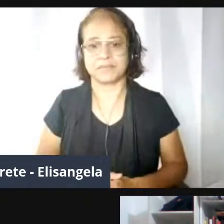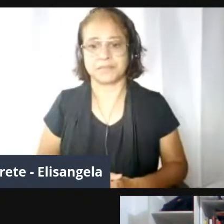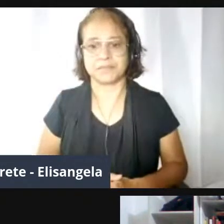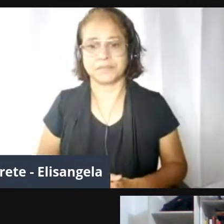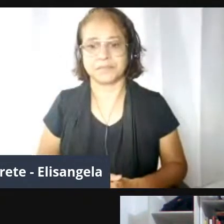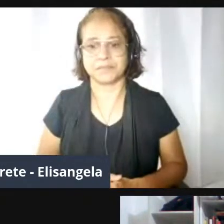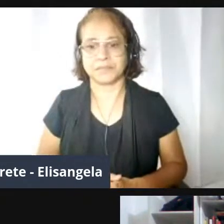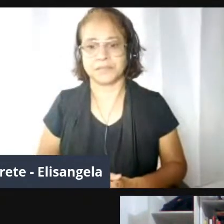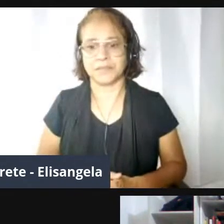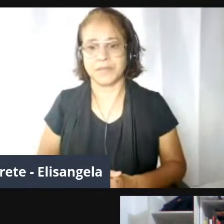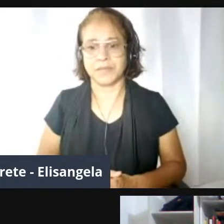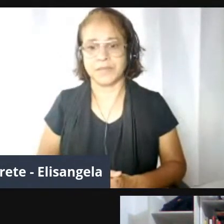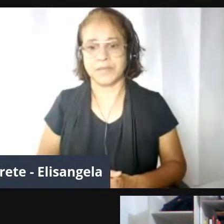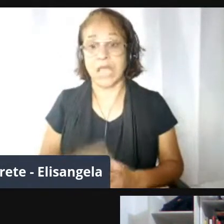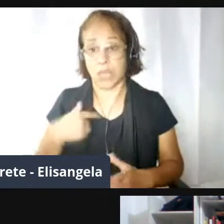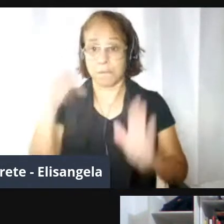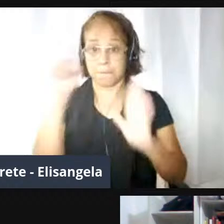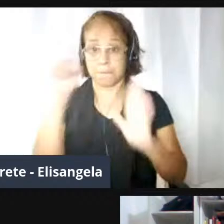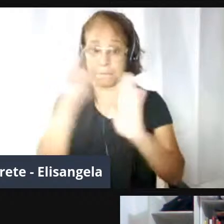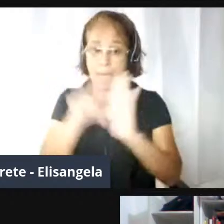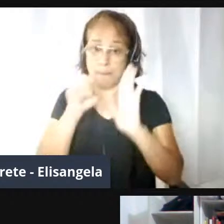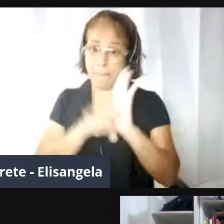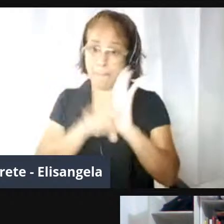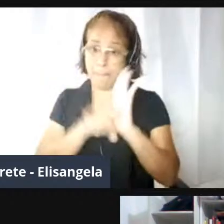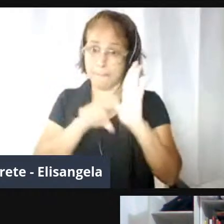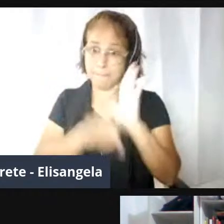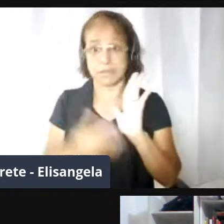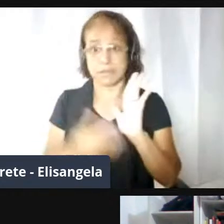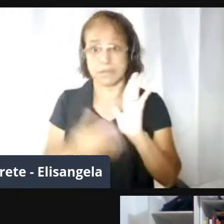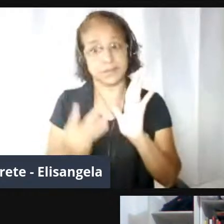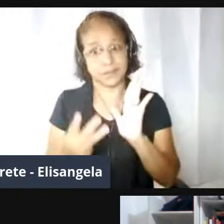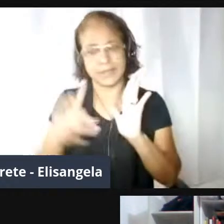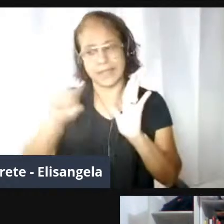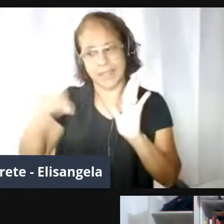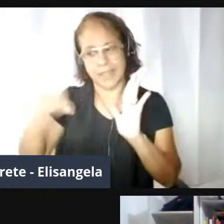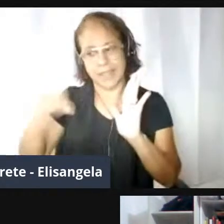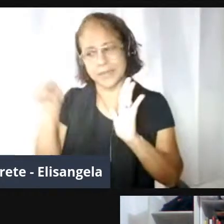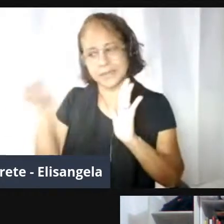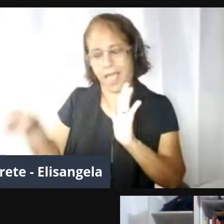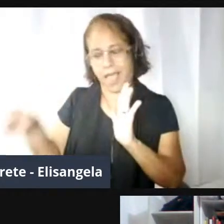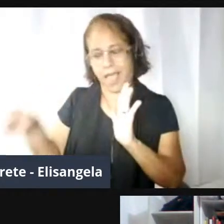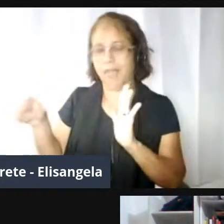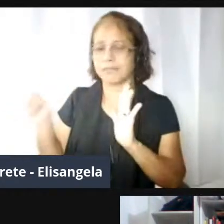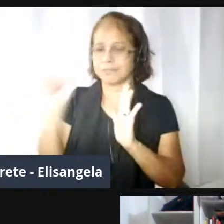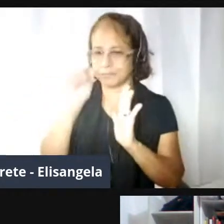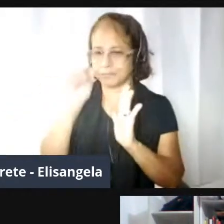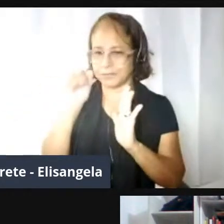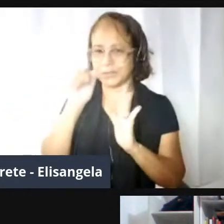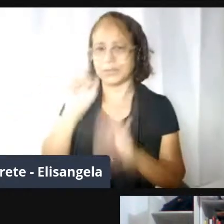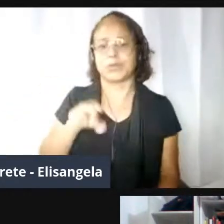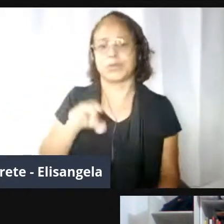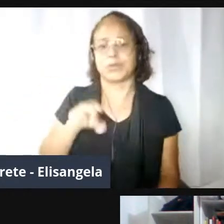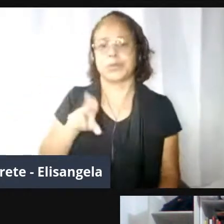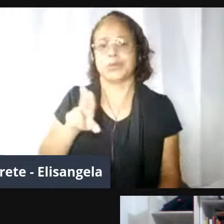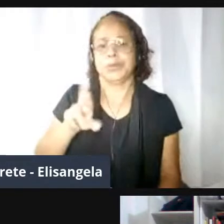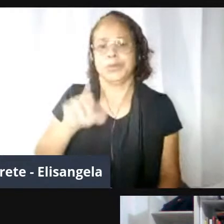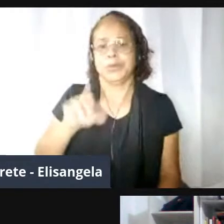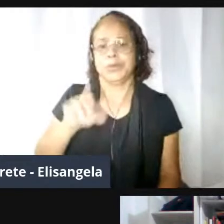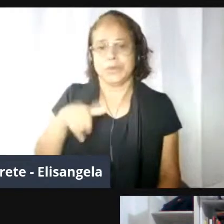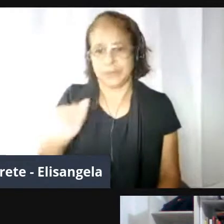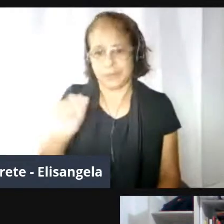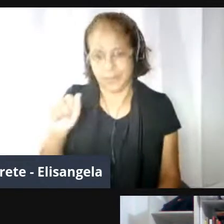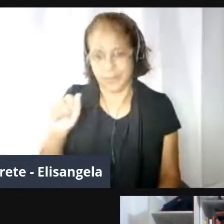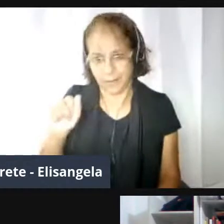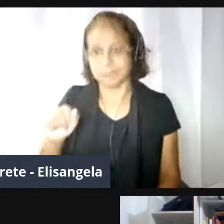três perguntas, aí depois a Súria, eu vou devolver a palavra para a Súria. Em seguida, se houver mais perguntas, eu vou pescando aqui, fiquem tranquilos e tranquilas, tá?